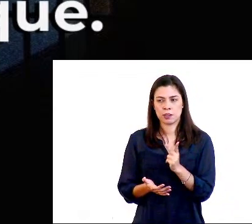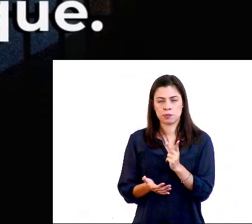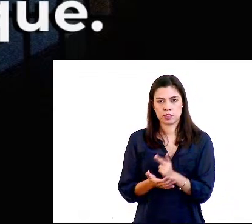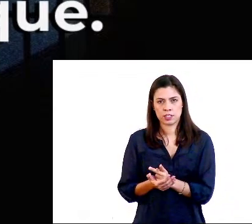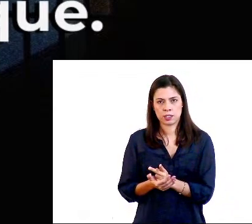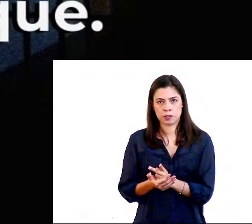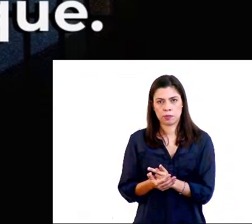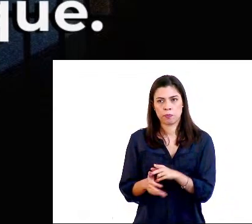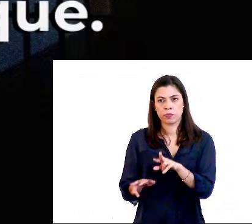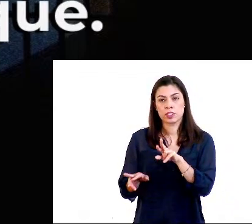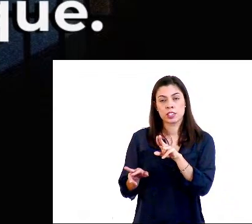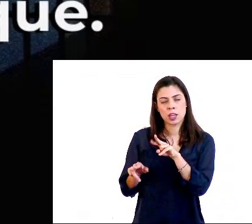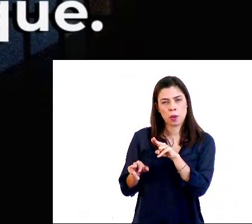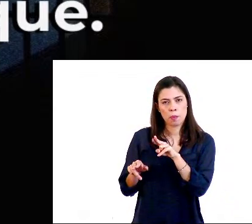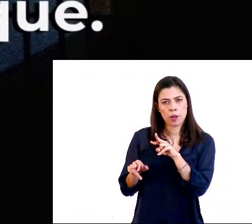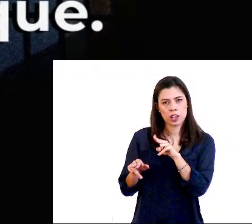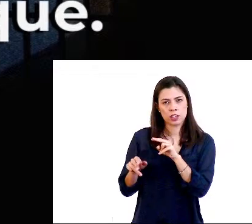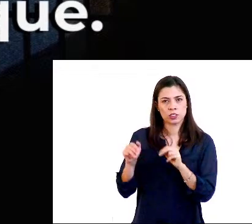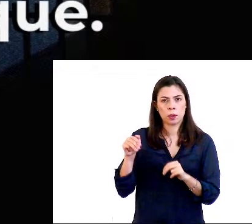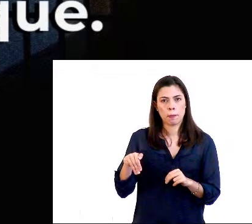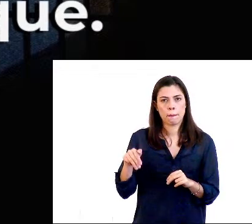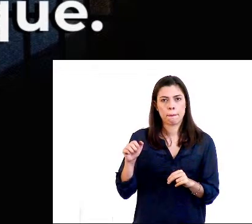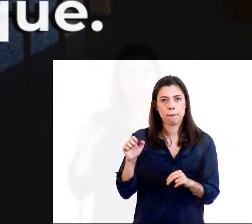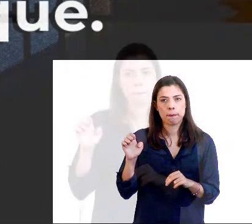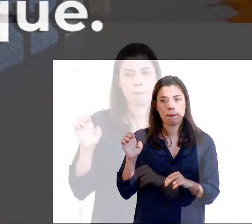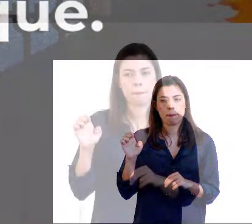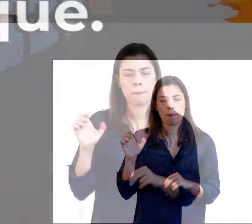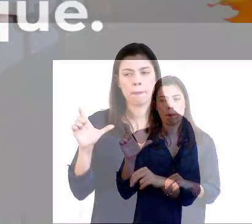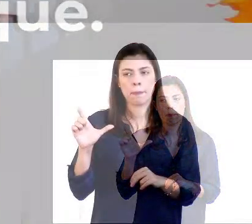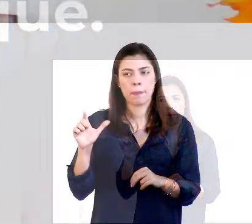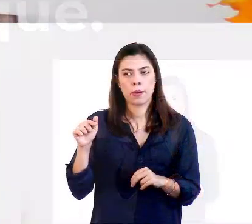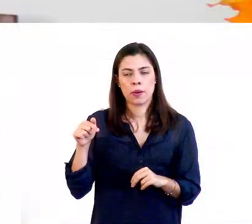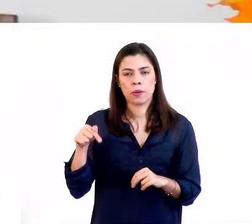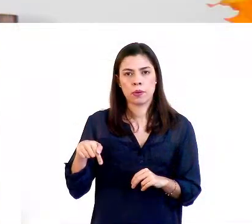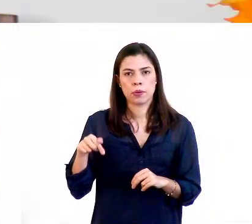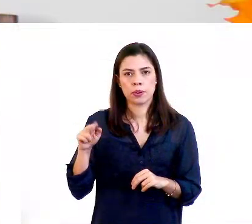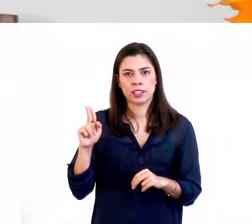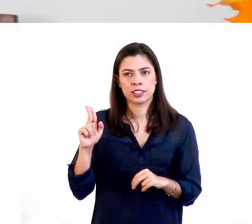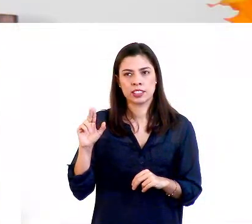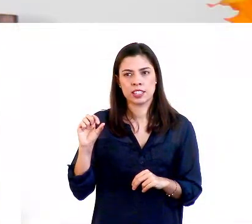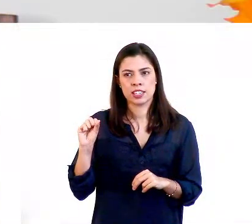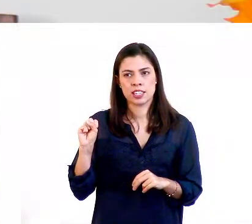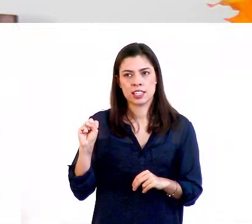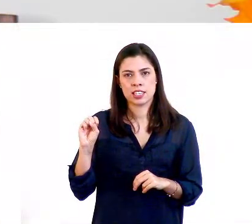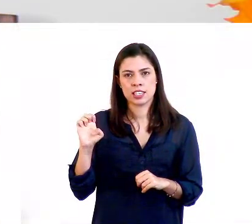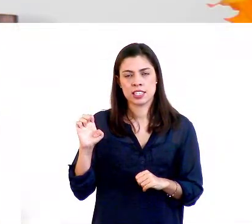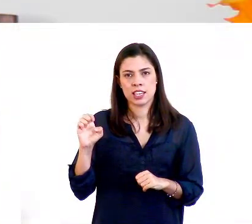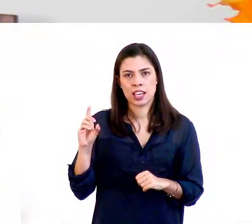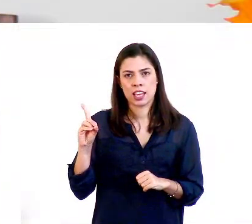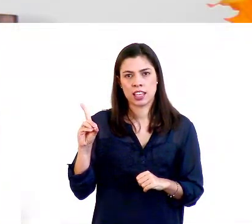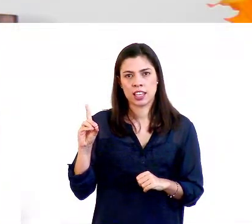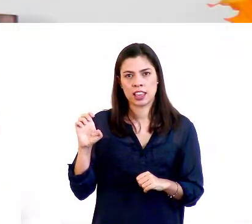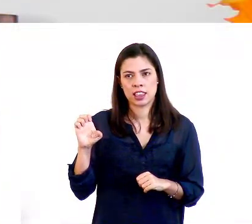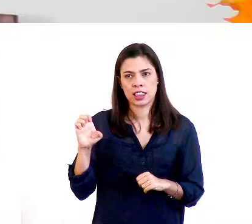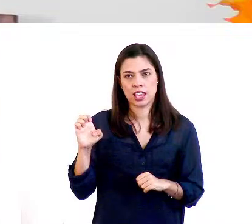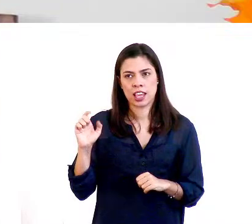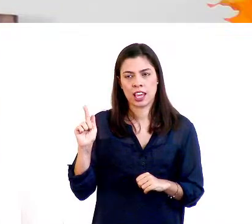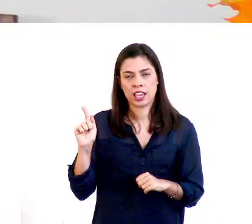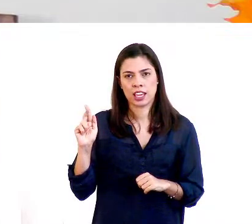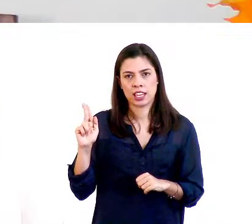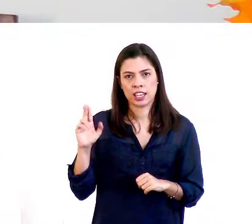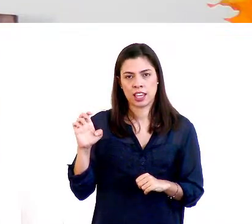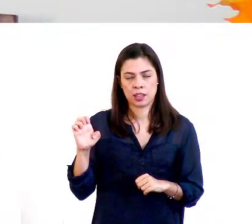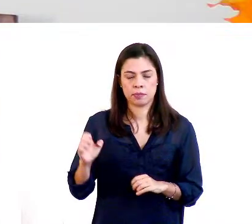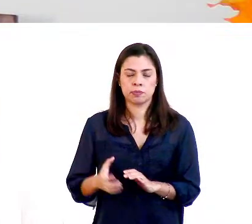ordem de Melquisedeque. Até aí, a leitura da palavra de Deus. Hebreus 6 é